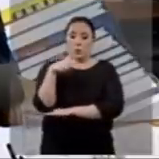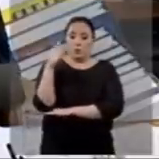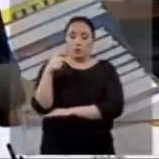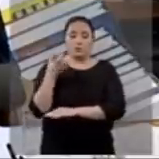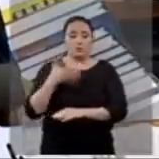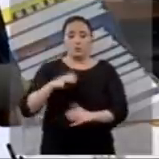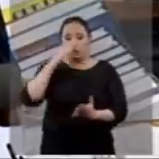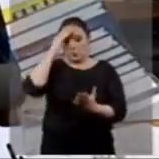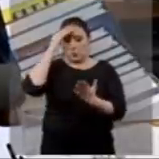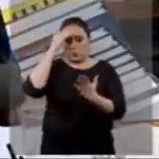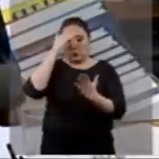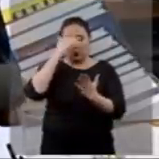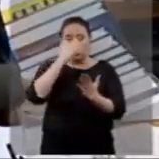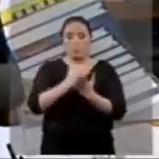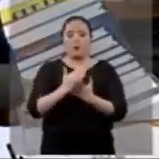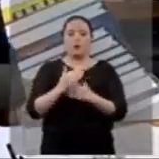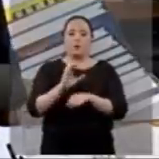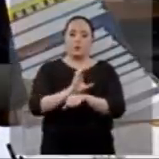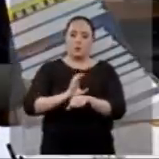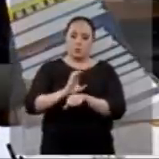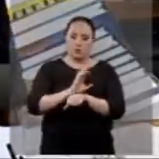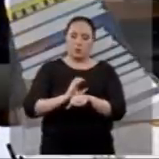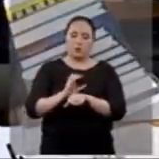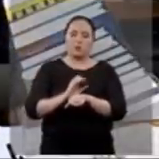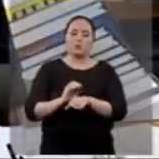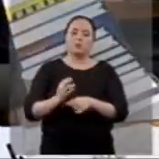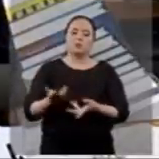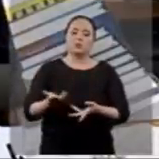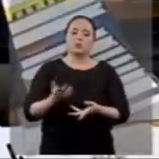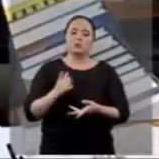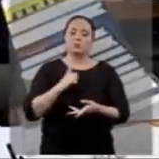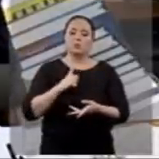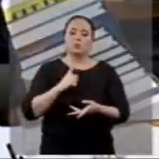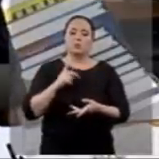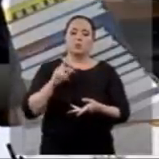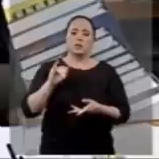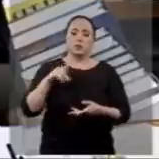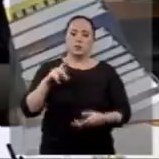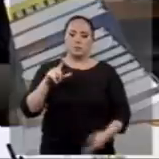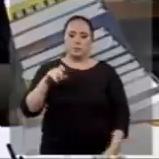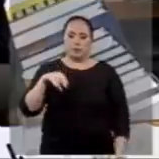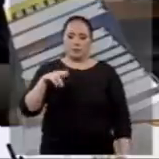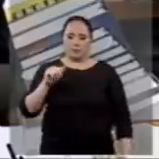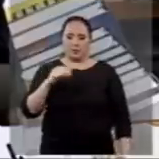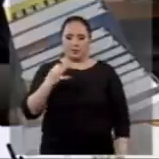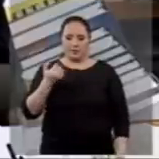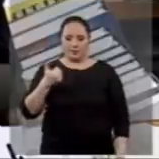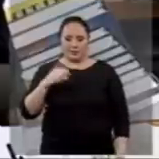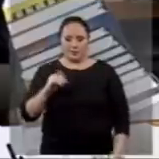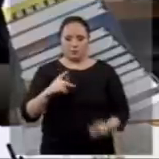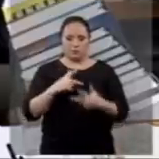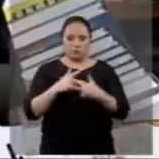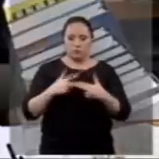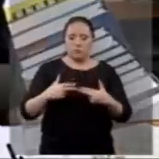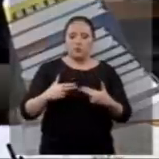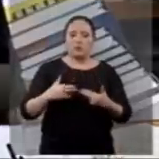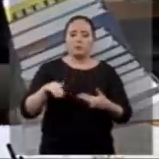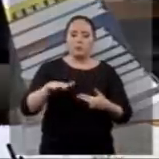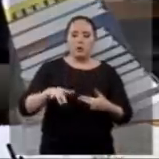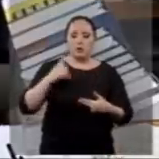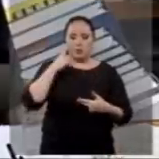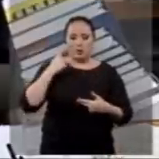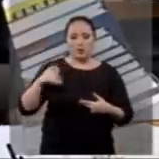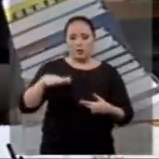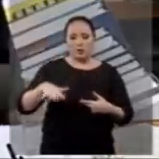a cumprir o dever constitucional de providenciar a implementação harmoniosa e atenta aos